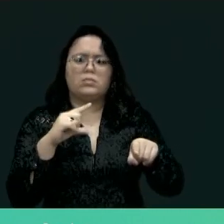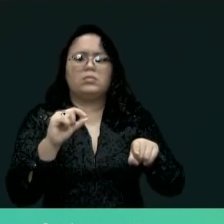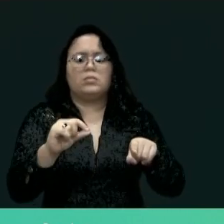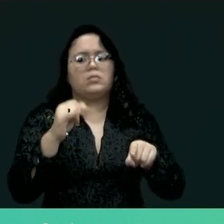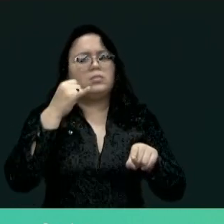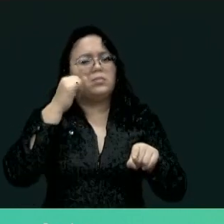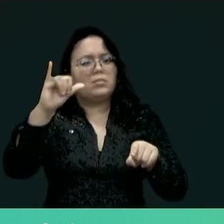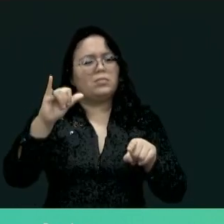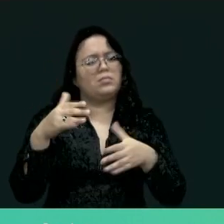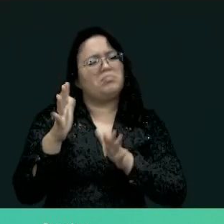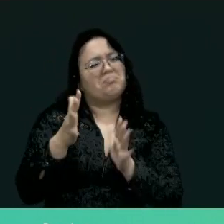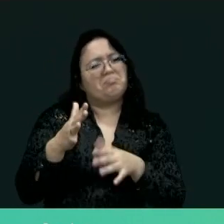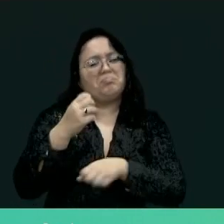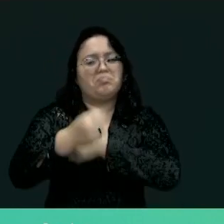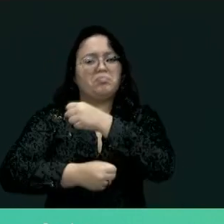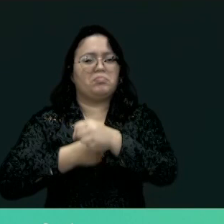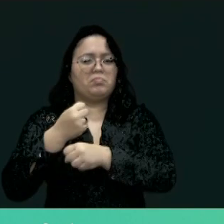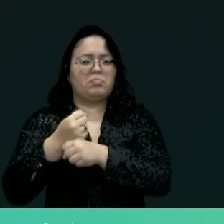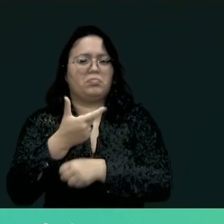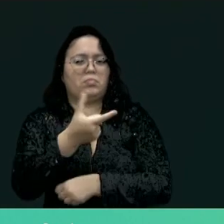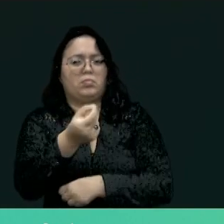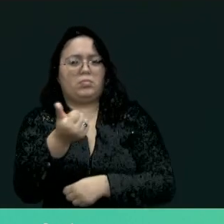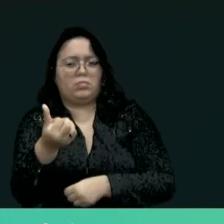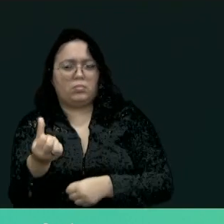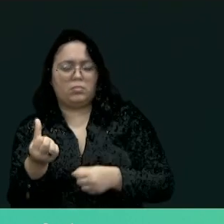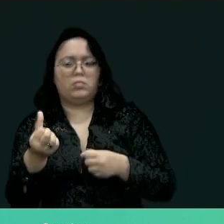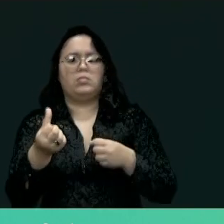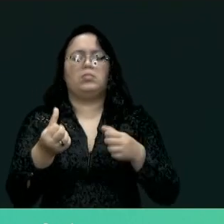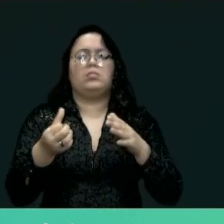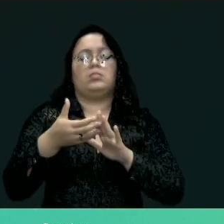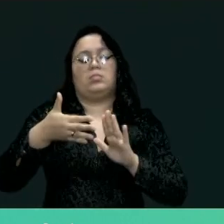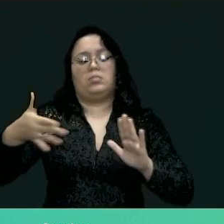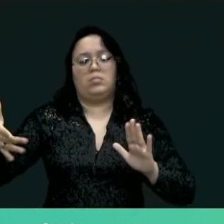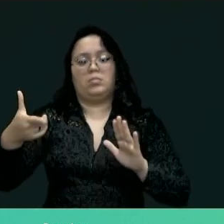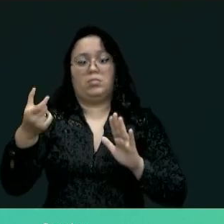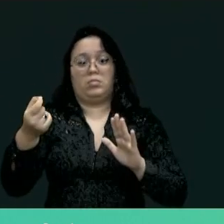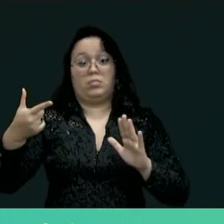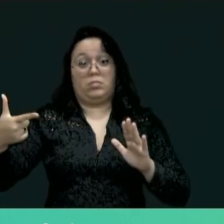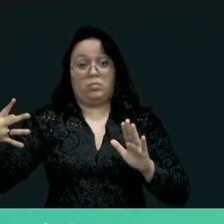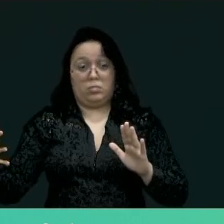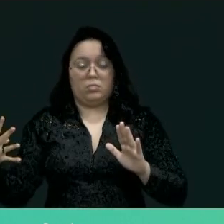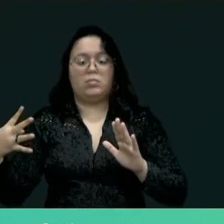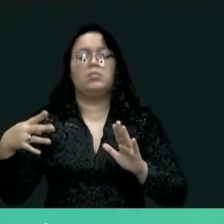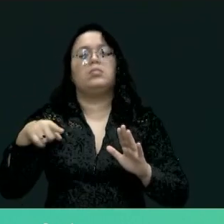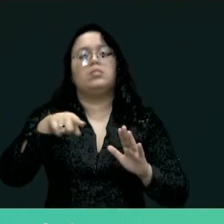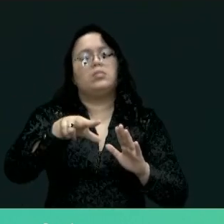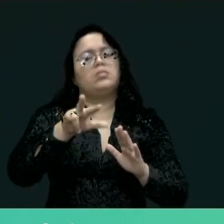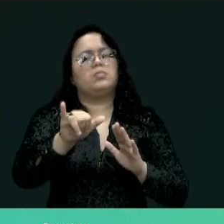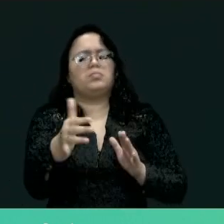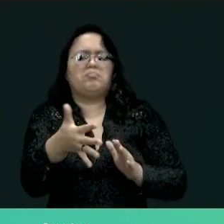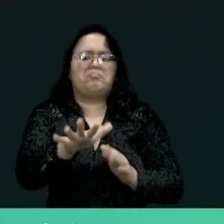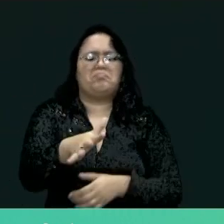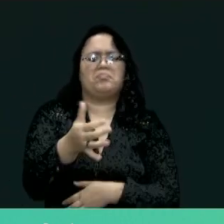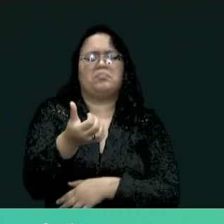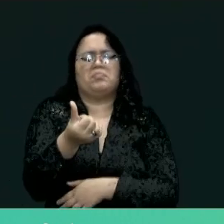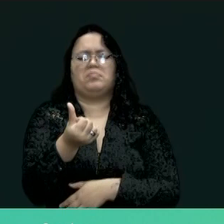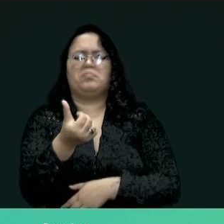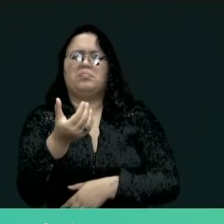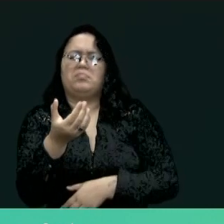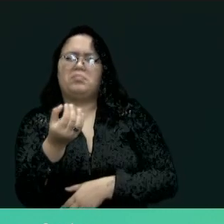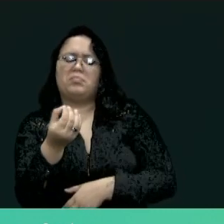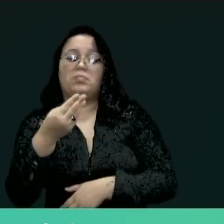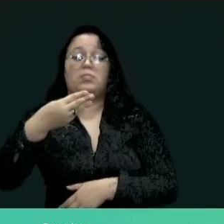evitado no período de 2016 a 2024, com cerca de 60 a